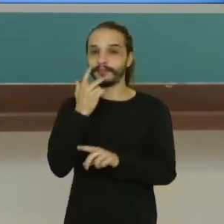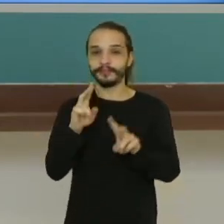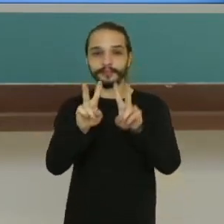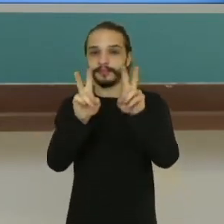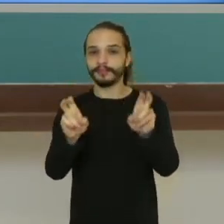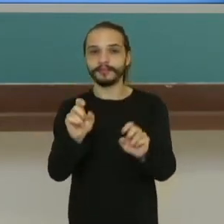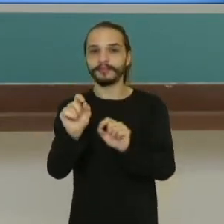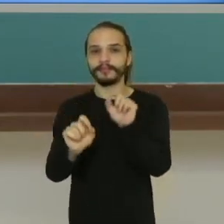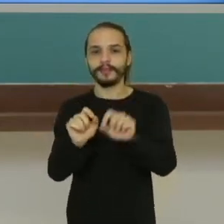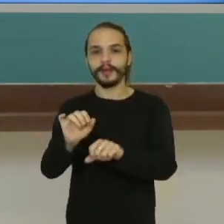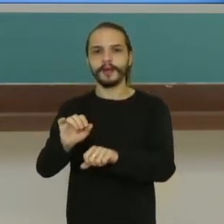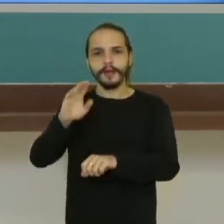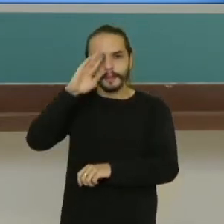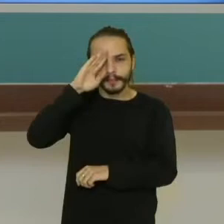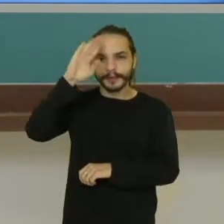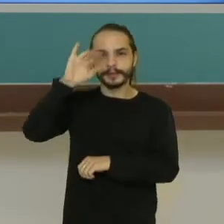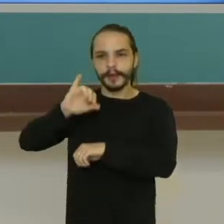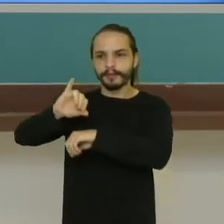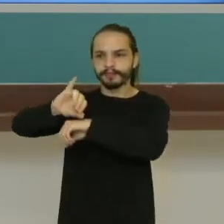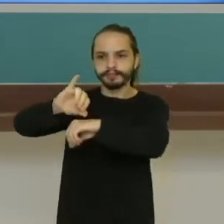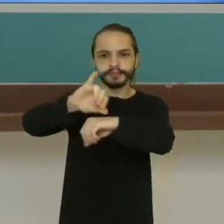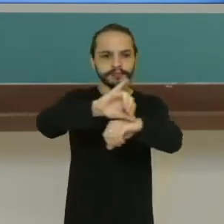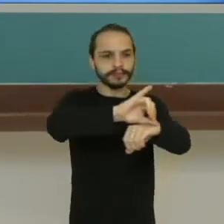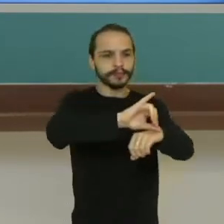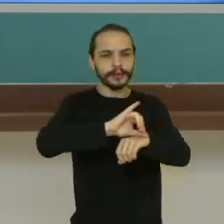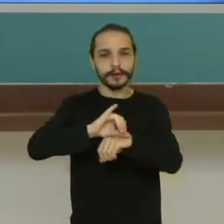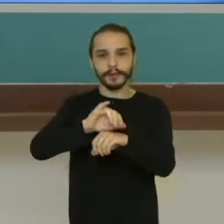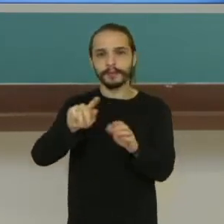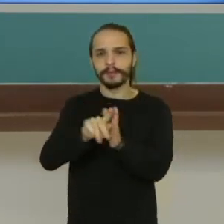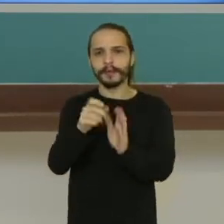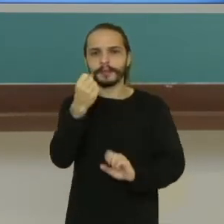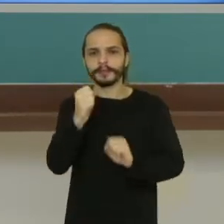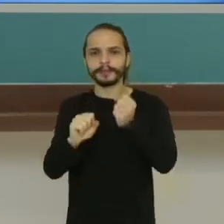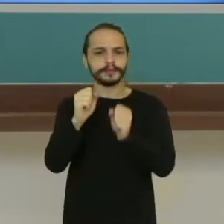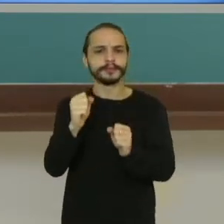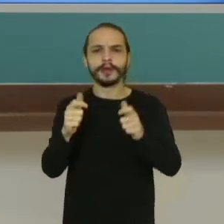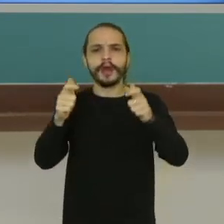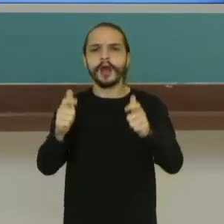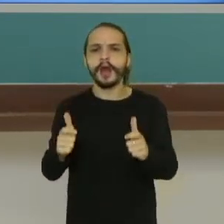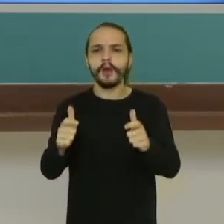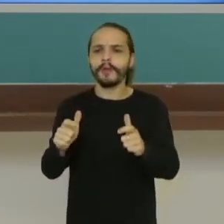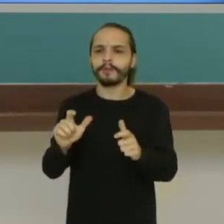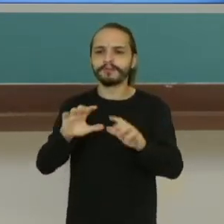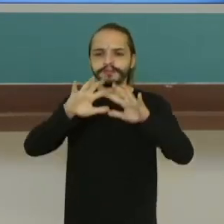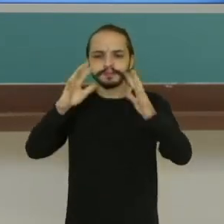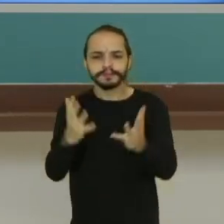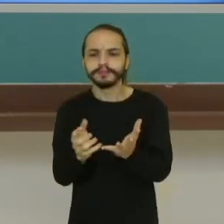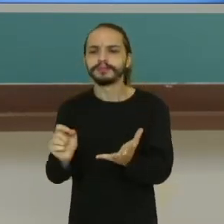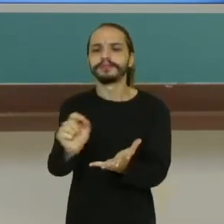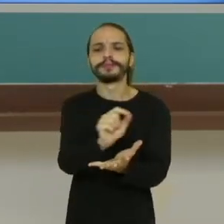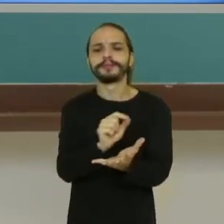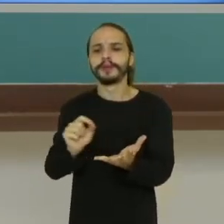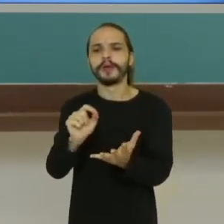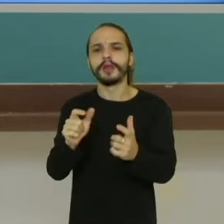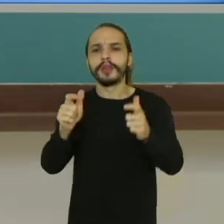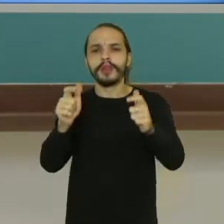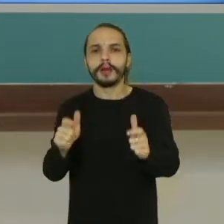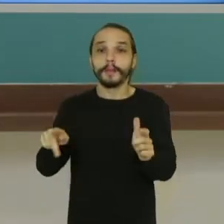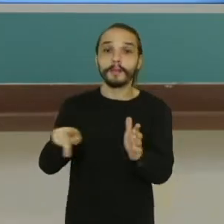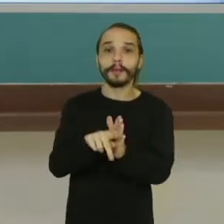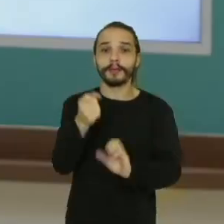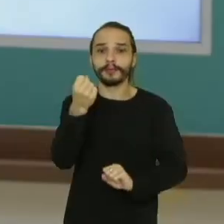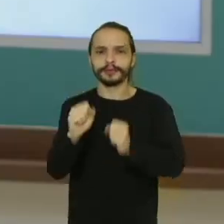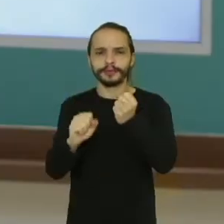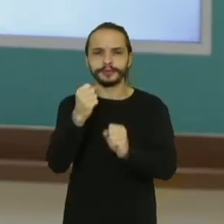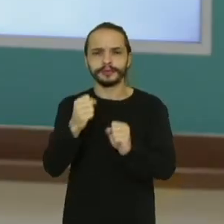as principais concentrações industriais no mundo. Onde que estão então concentradas as principais zonas industriais? Vamos acompanhar?